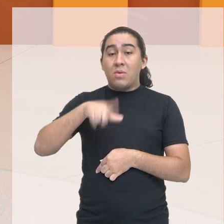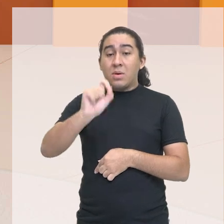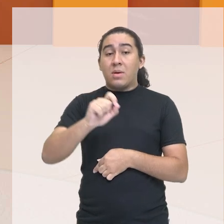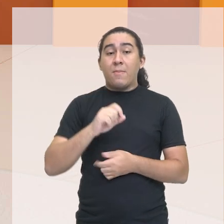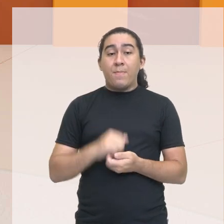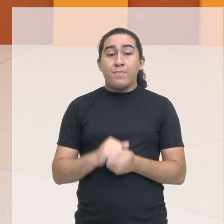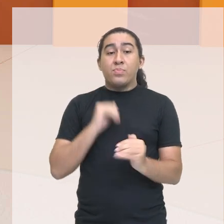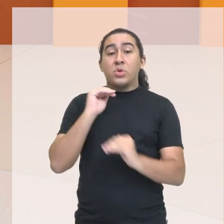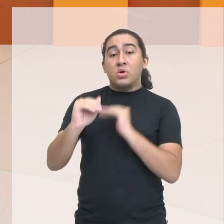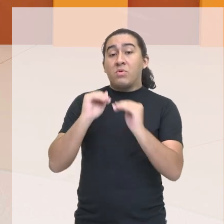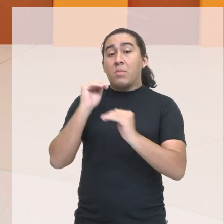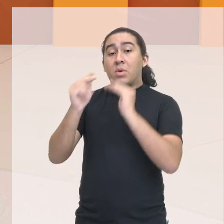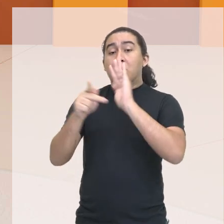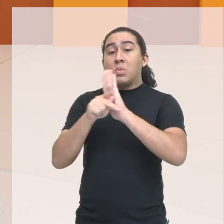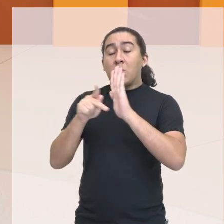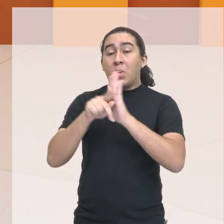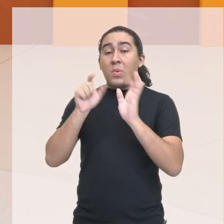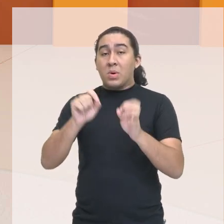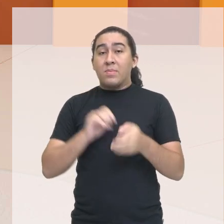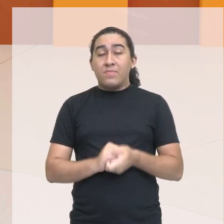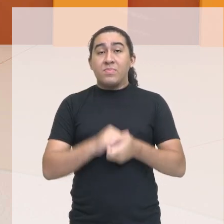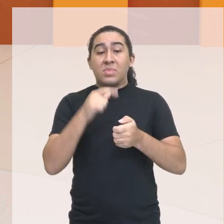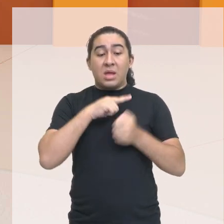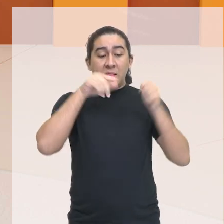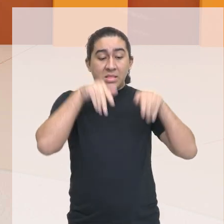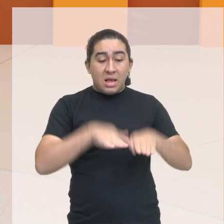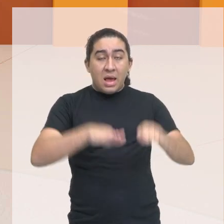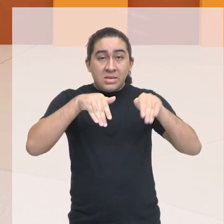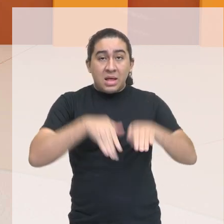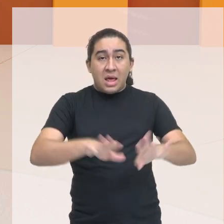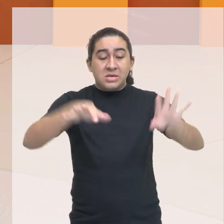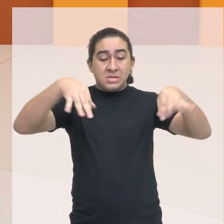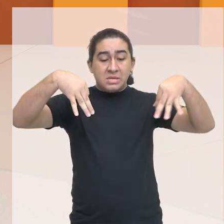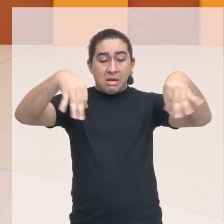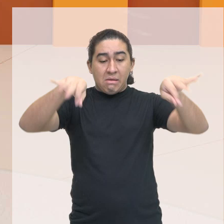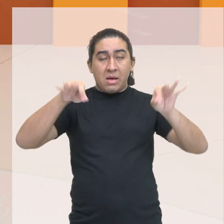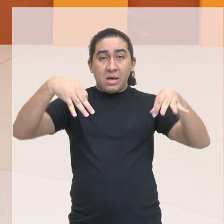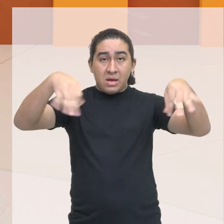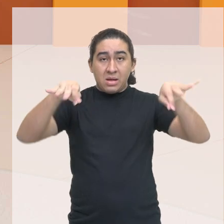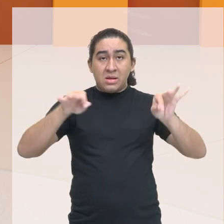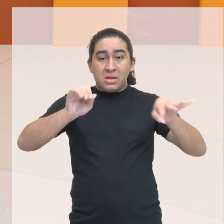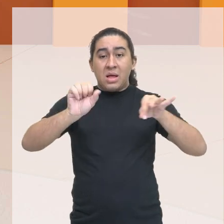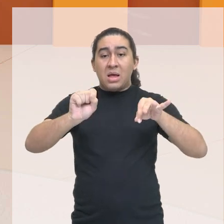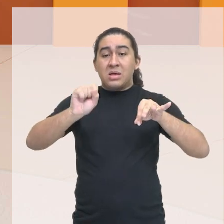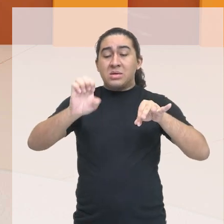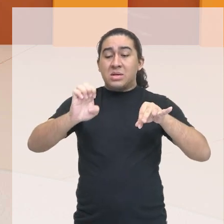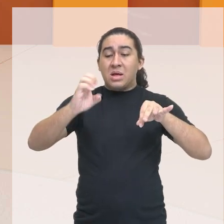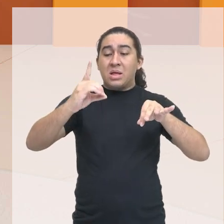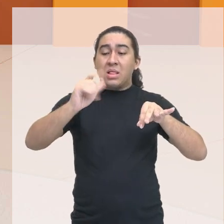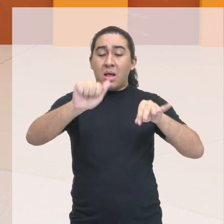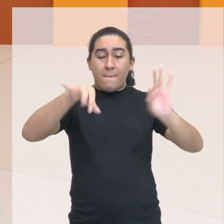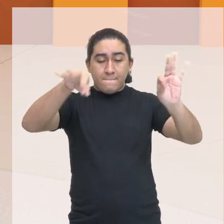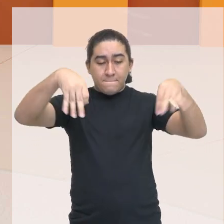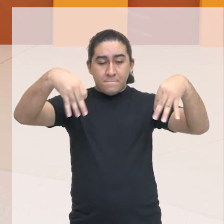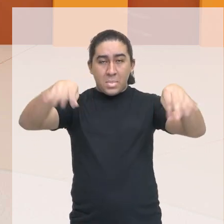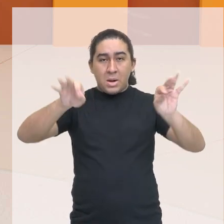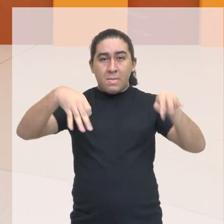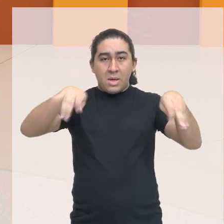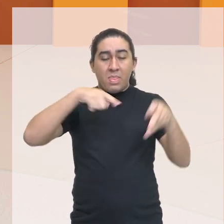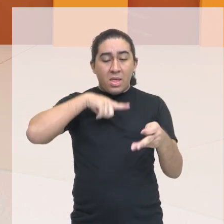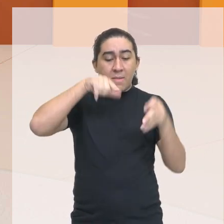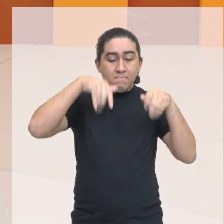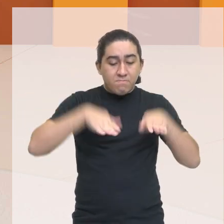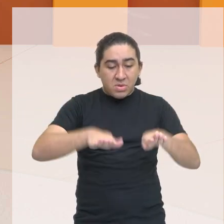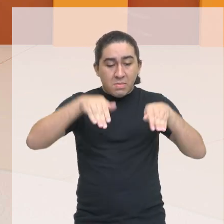é o desenvolvimento da tecelagem, né? Da construção do tecido em